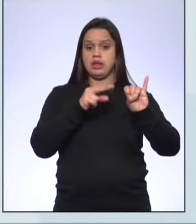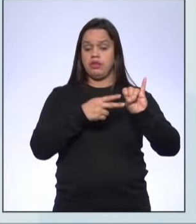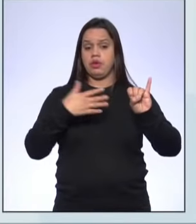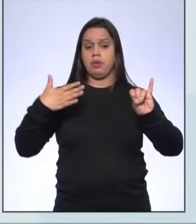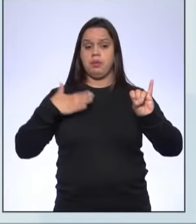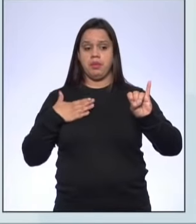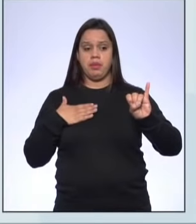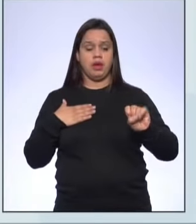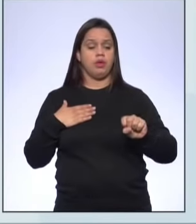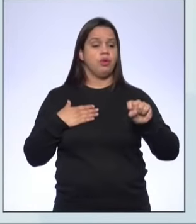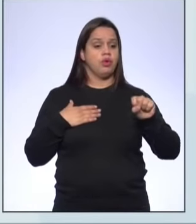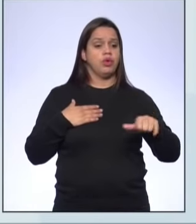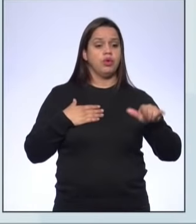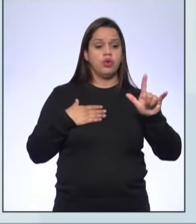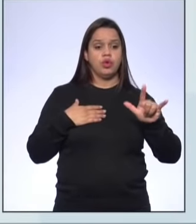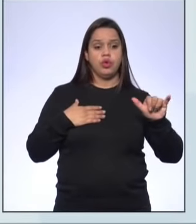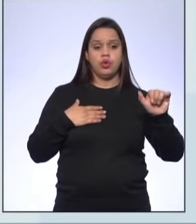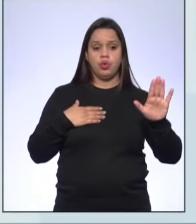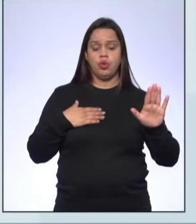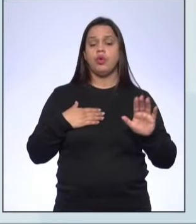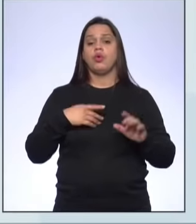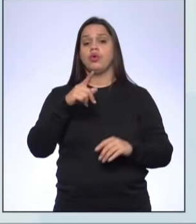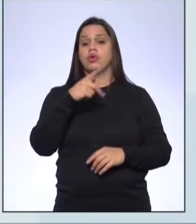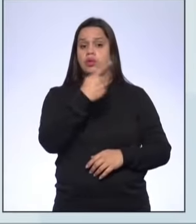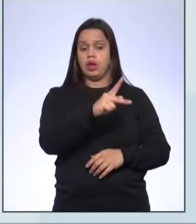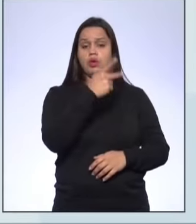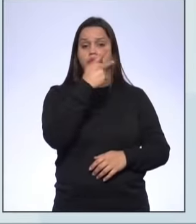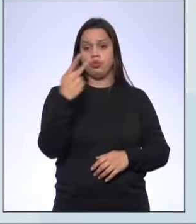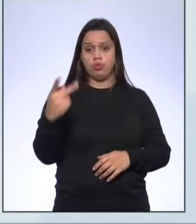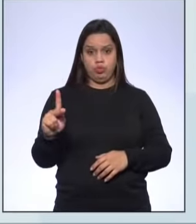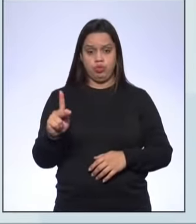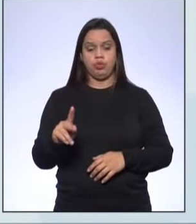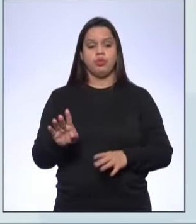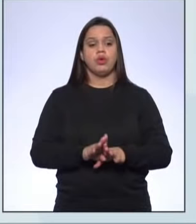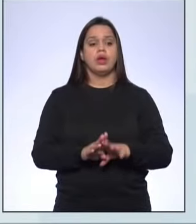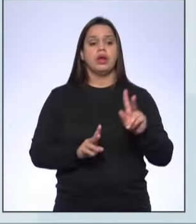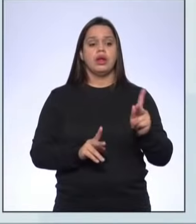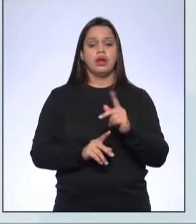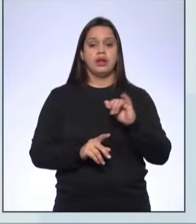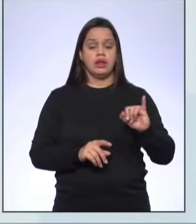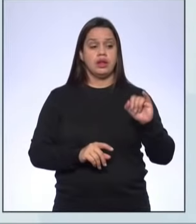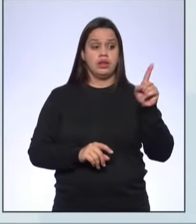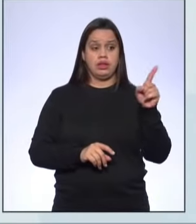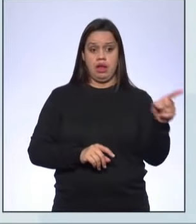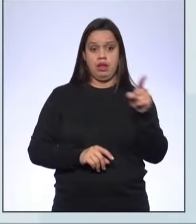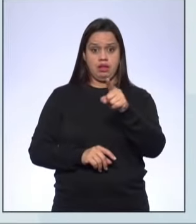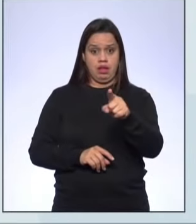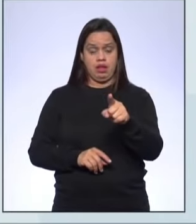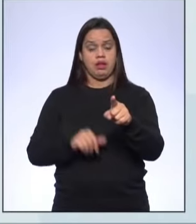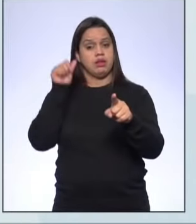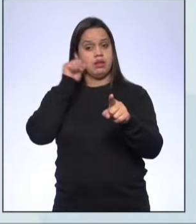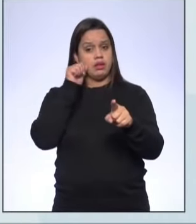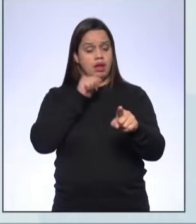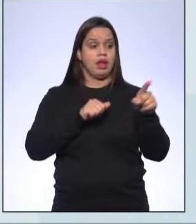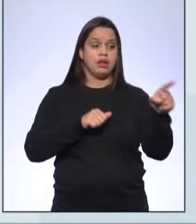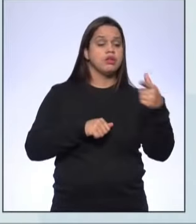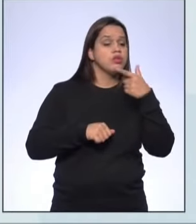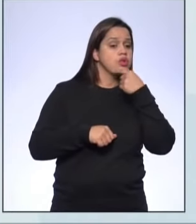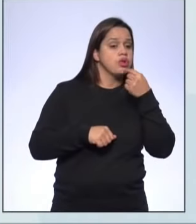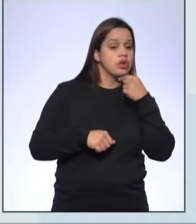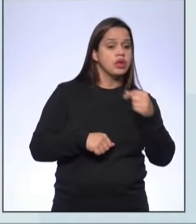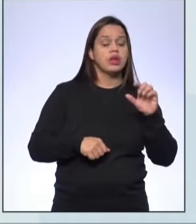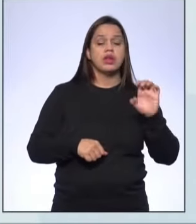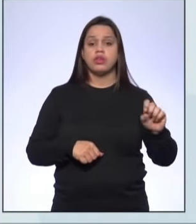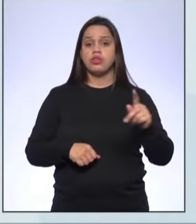meu dior seu sua teu tua ris dele terror dela e para